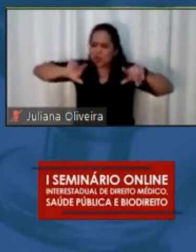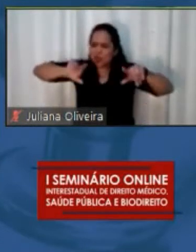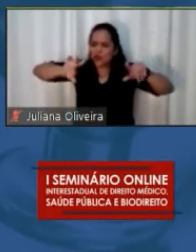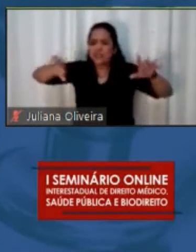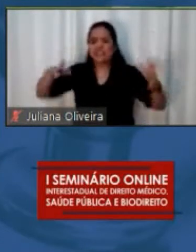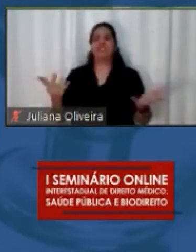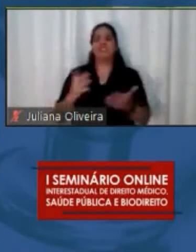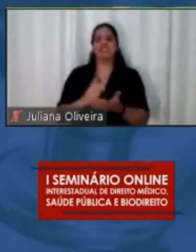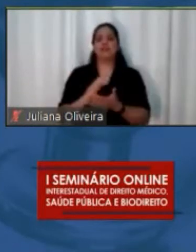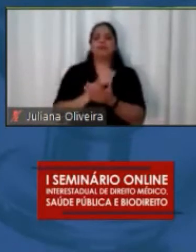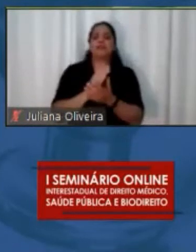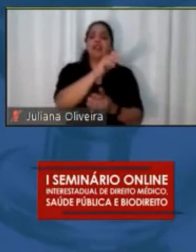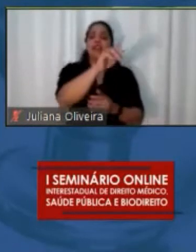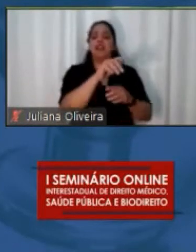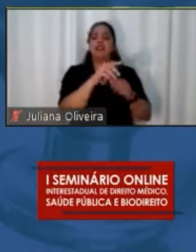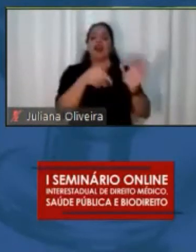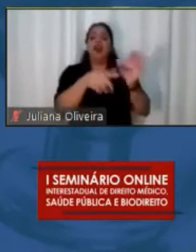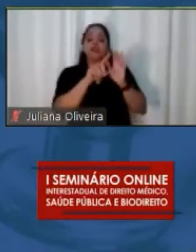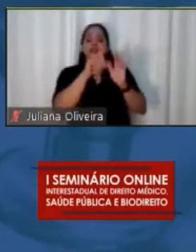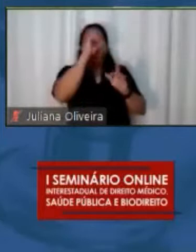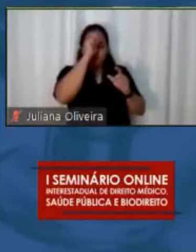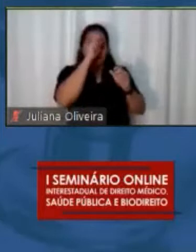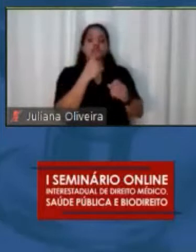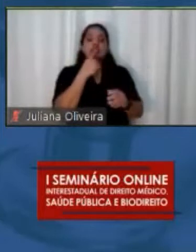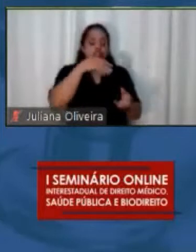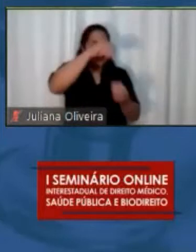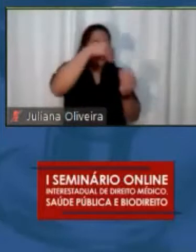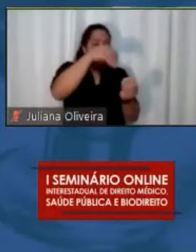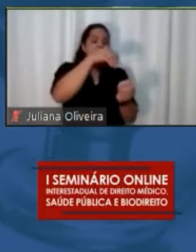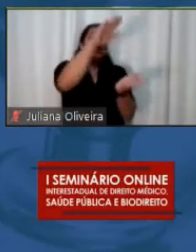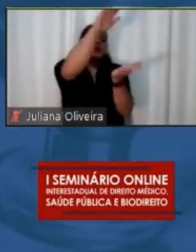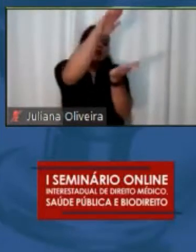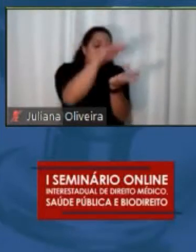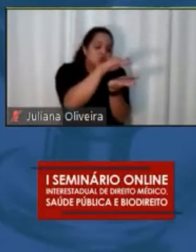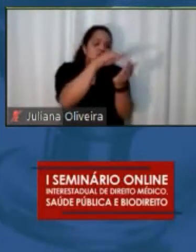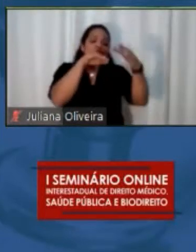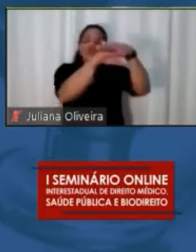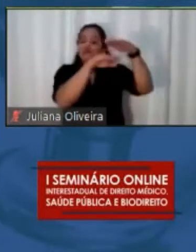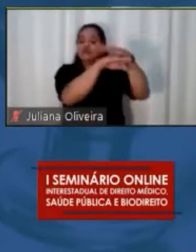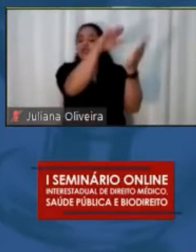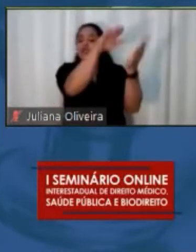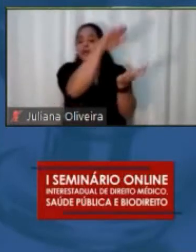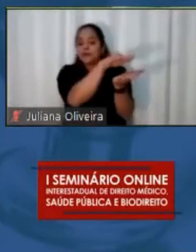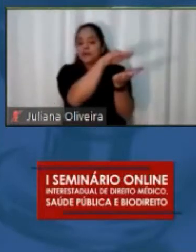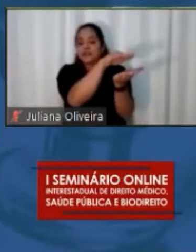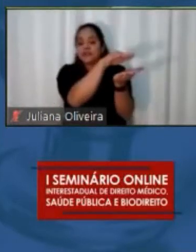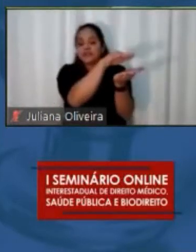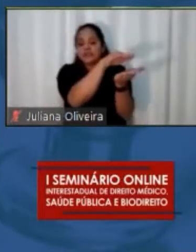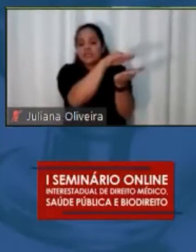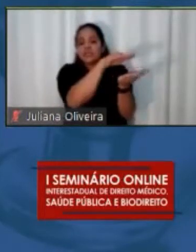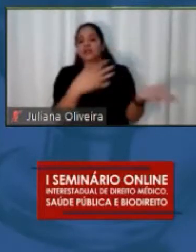tinham estoques mínimos para atender a população. Pacientes que talvez realmente precisem. Se o sangue for